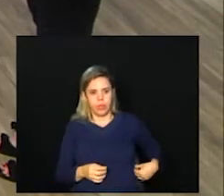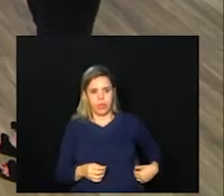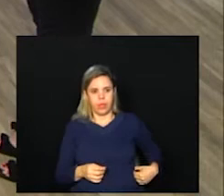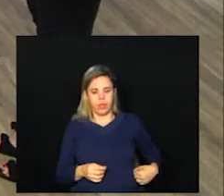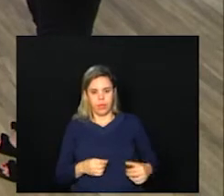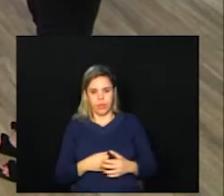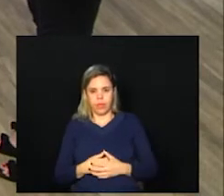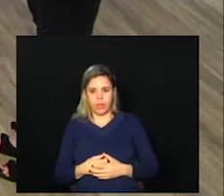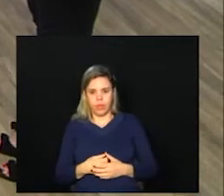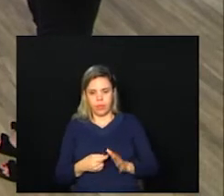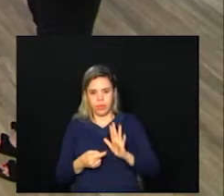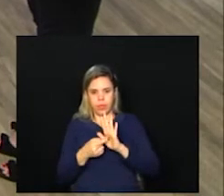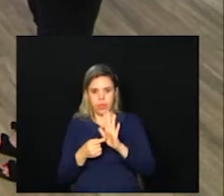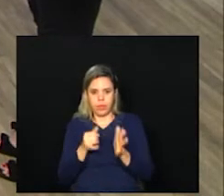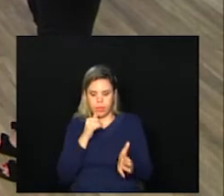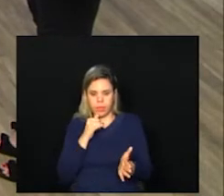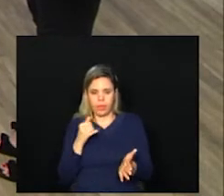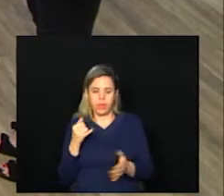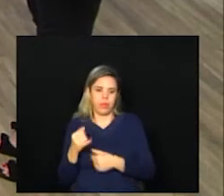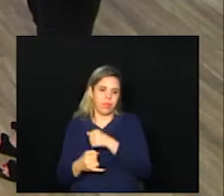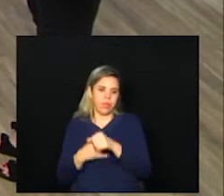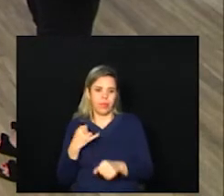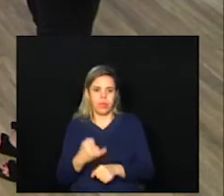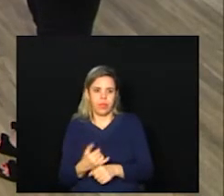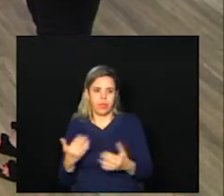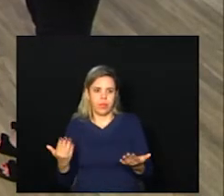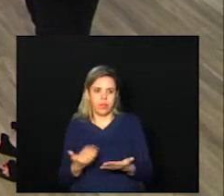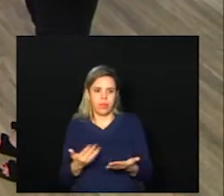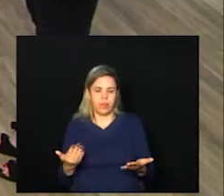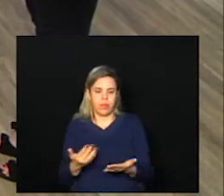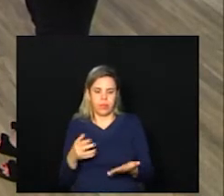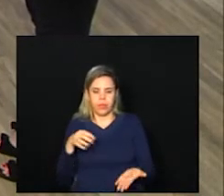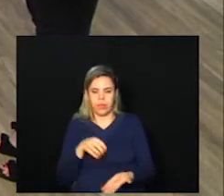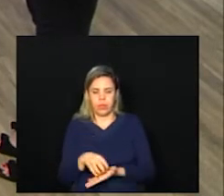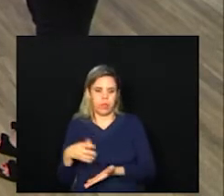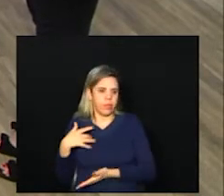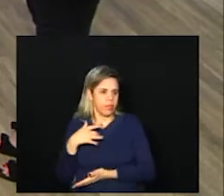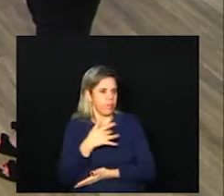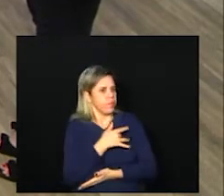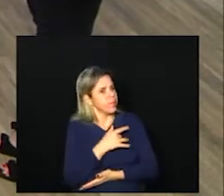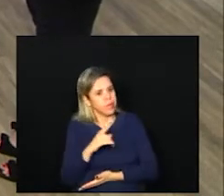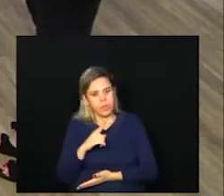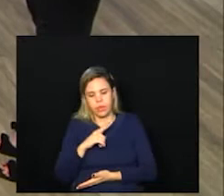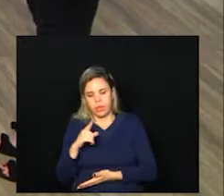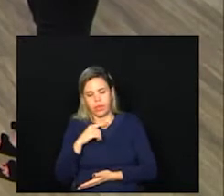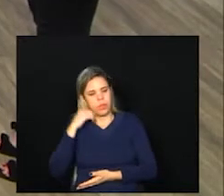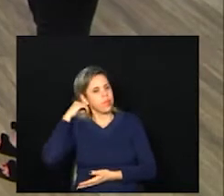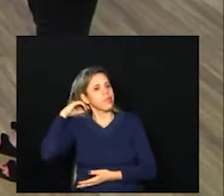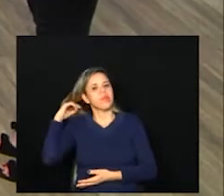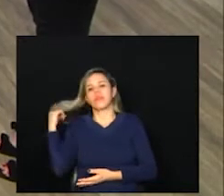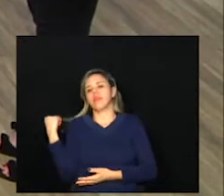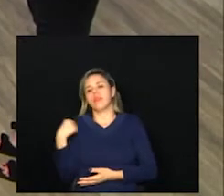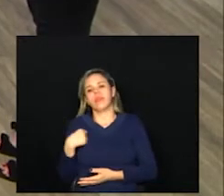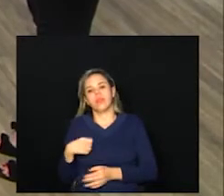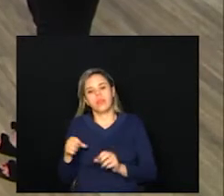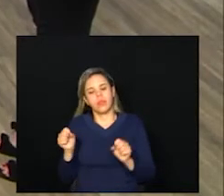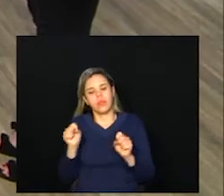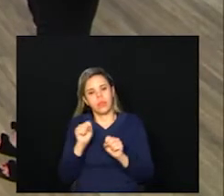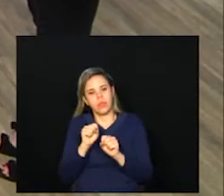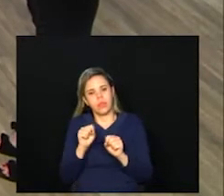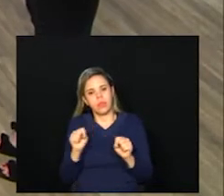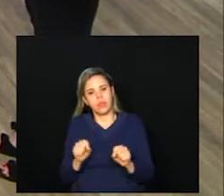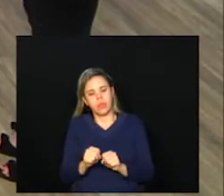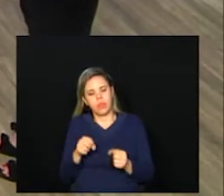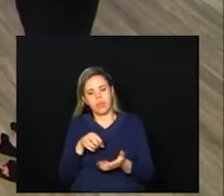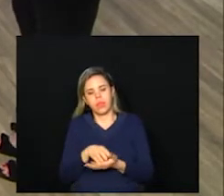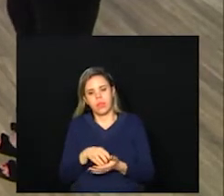Covid-19. A gente mostrou, inclusive, no link que agora, além dos centros de saúde, temos ali no CIS Guanabara mais uma